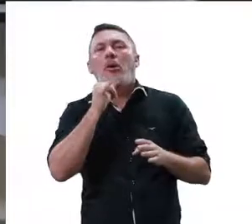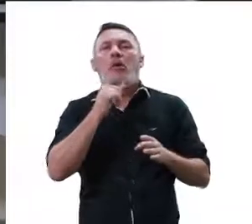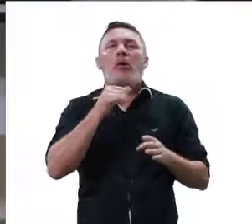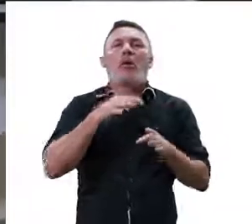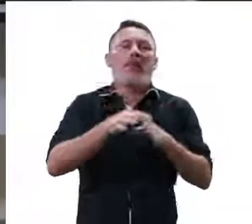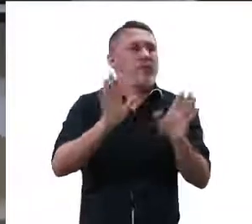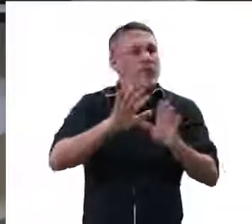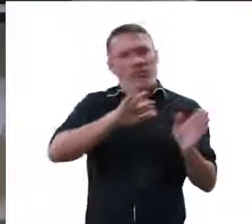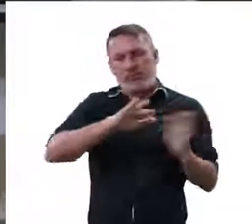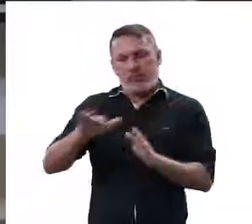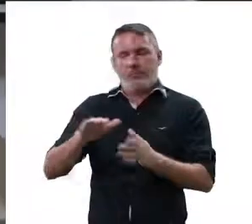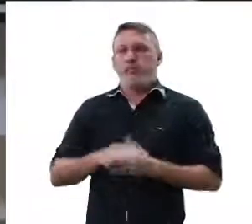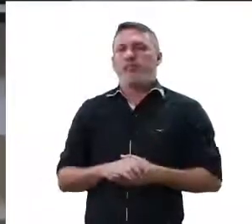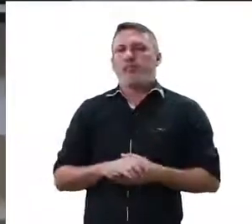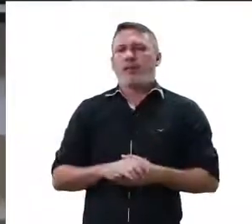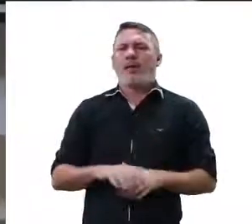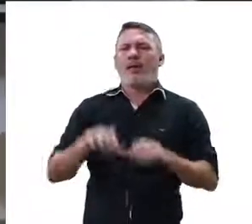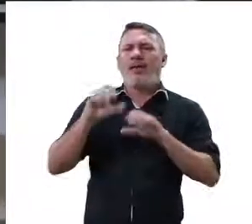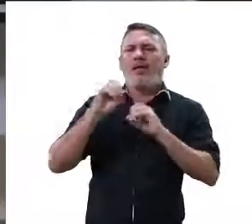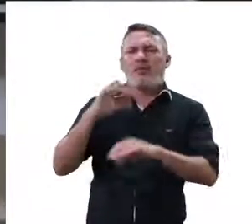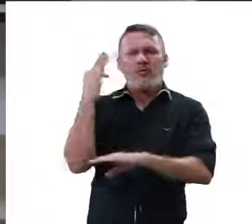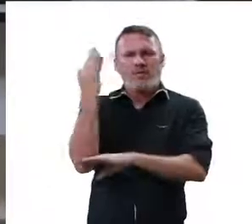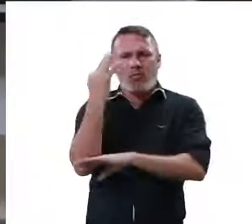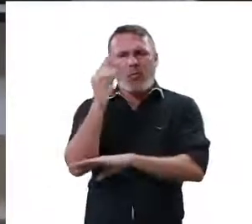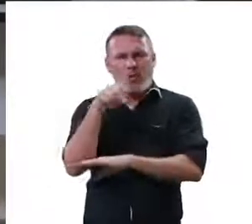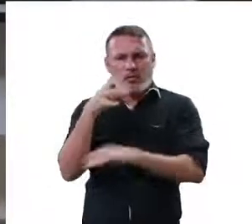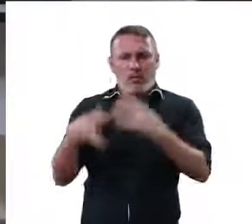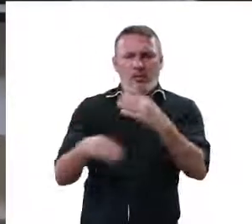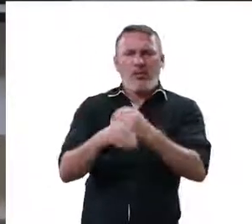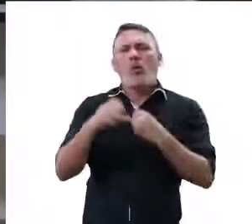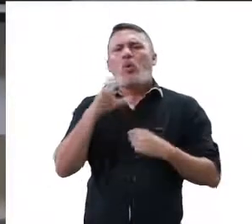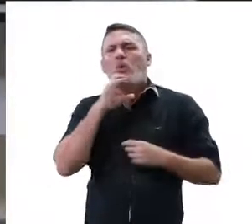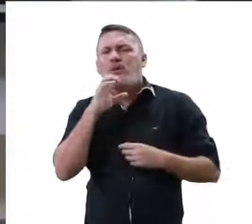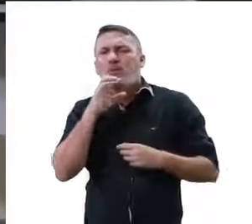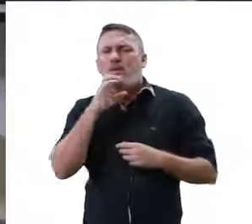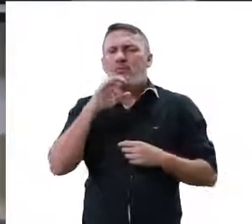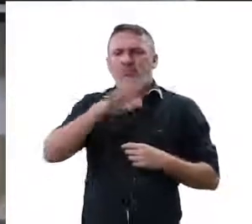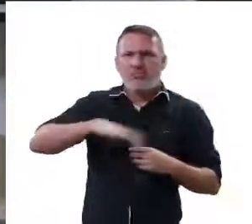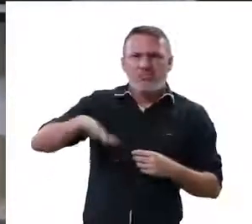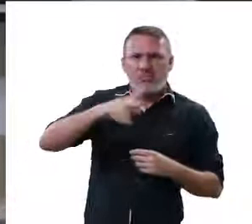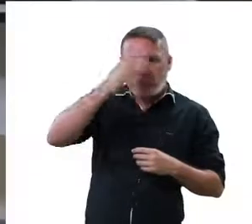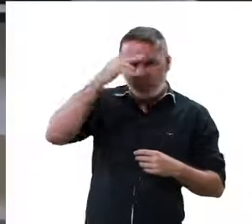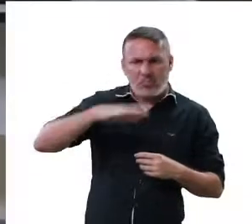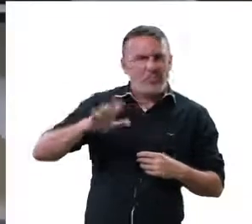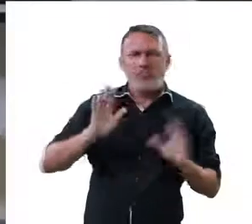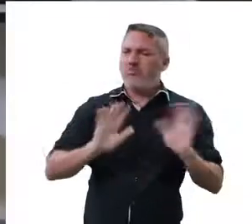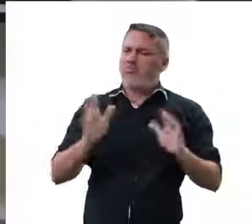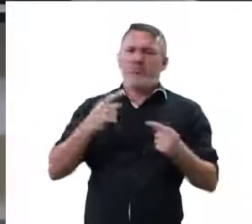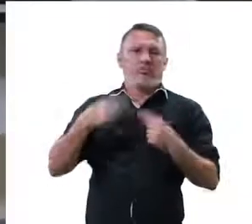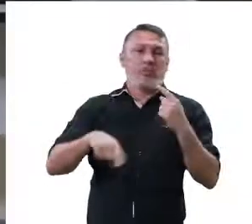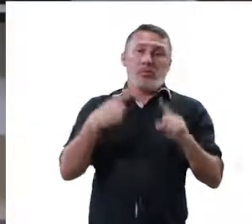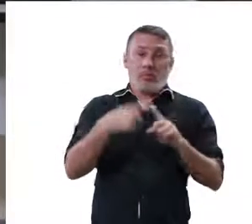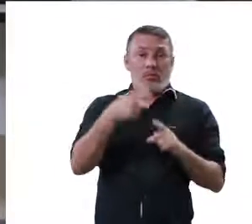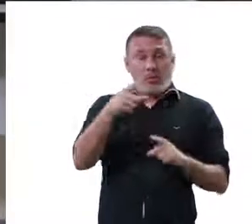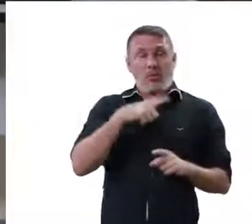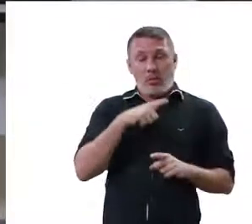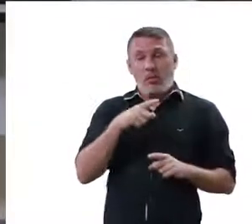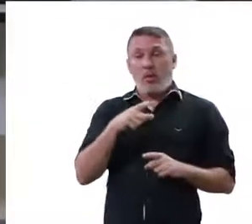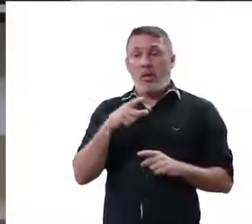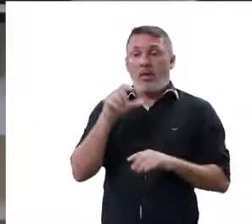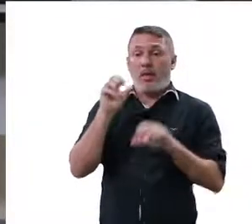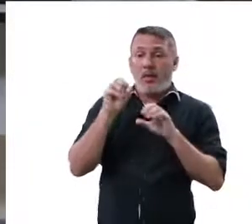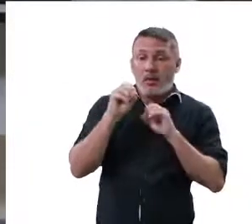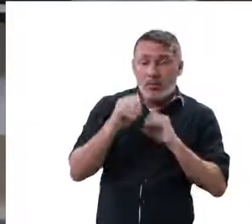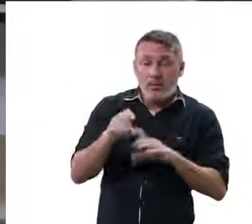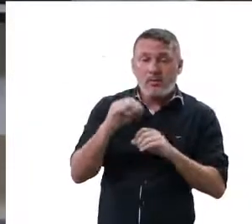processo. Então, esqueçam isso. A educação formal determina o conhecimento do idioma? Não necessariamente, né? Porque você pode,